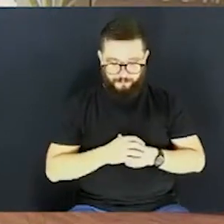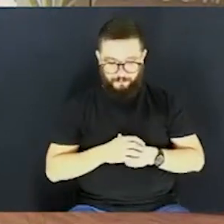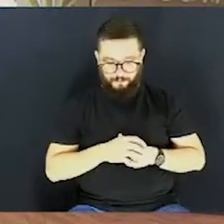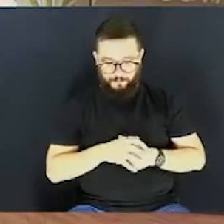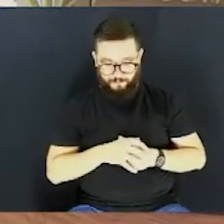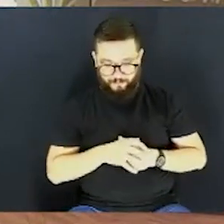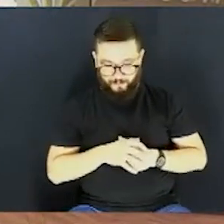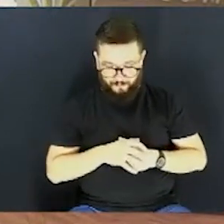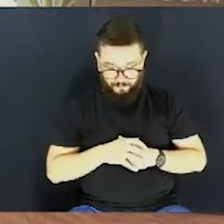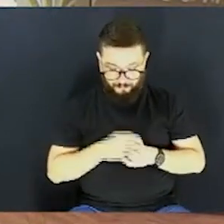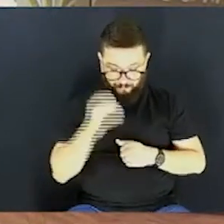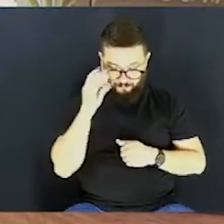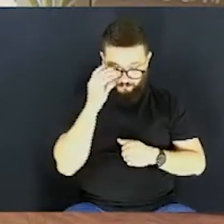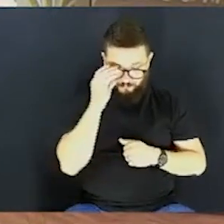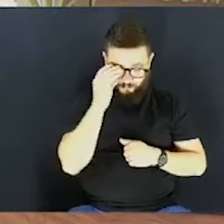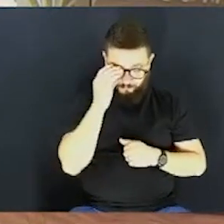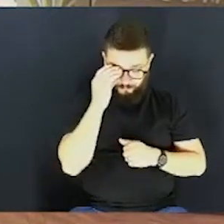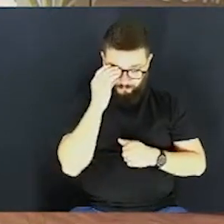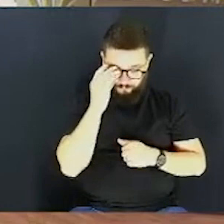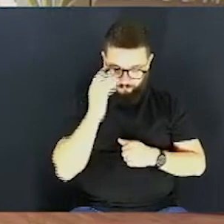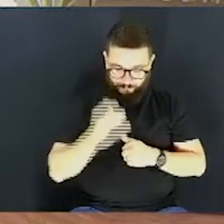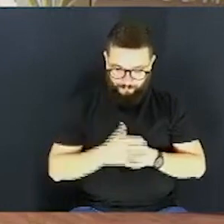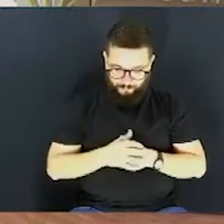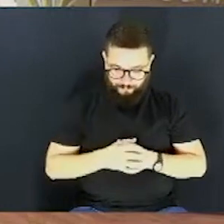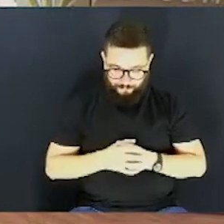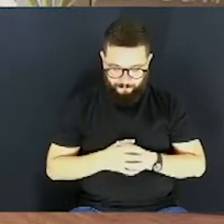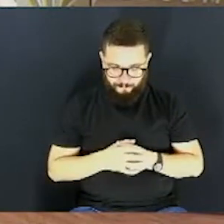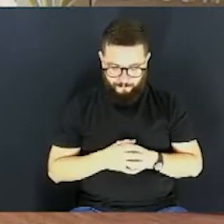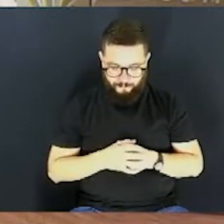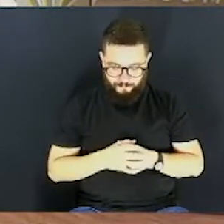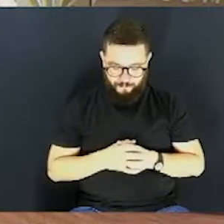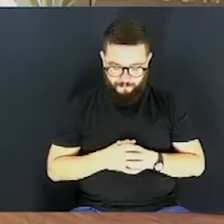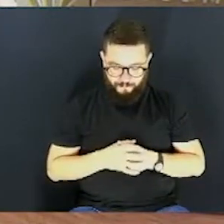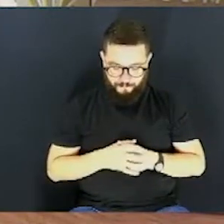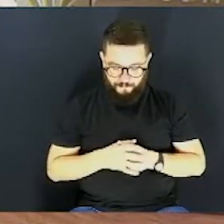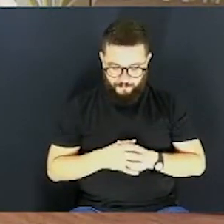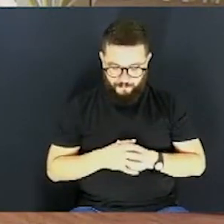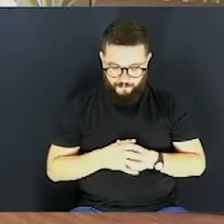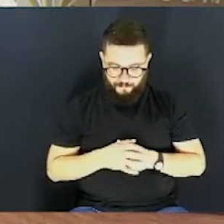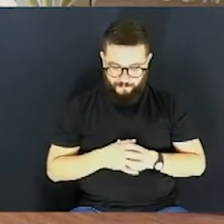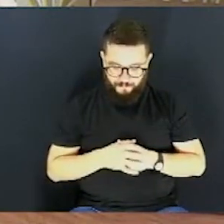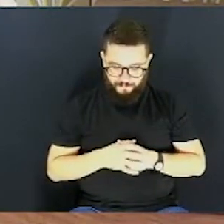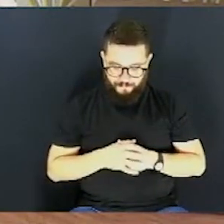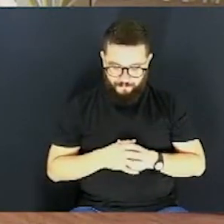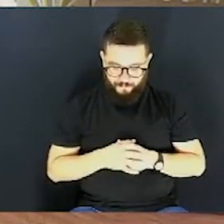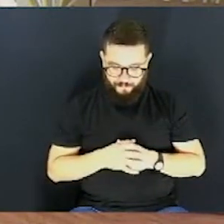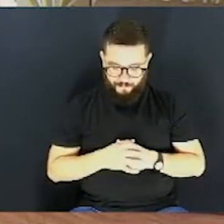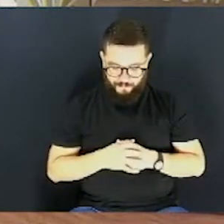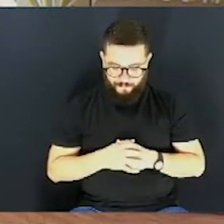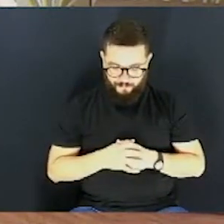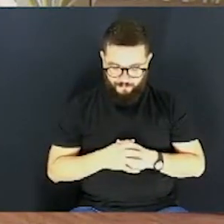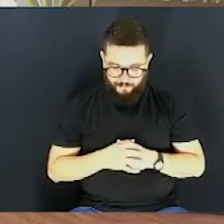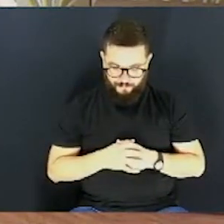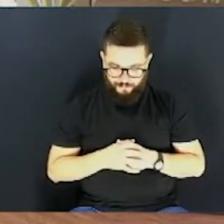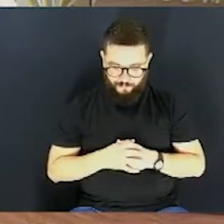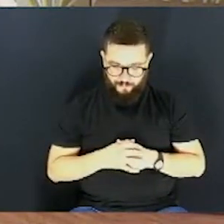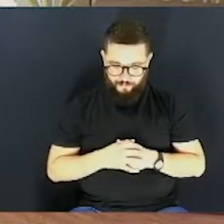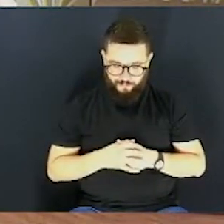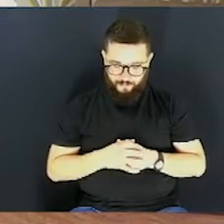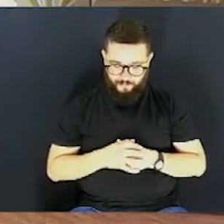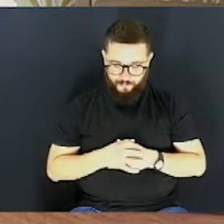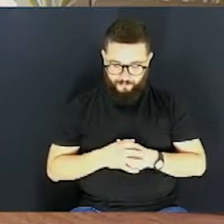eu gosto de trazer no meu discurso alguns dados para a gente trazer um pouco mais de técnica e um pouco mais de cientificidade no